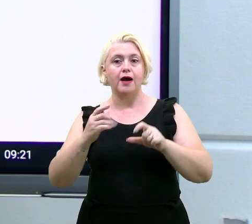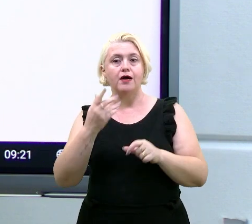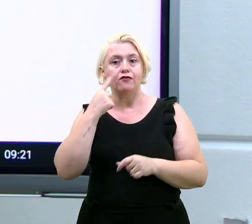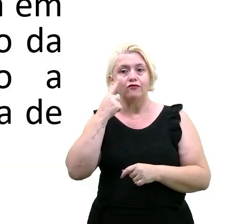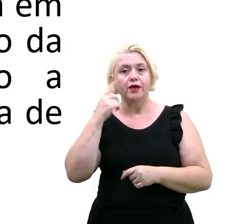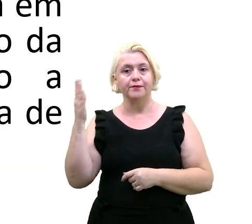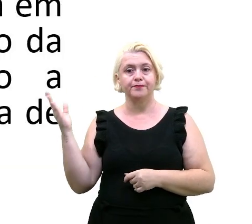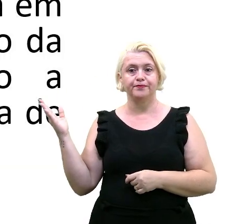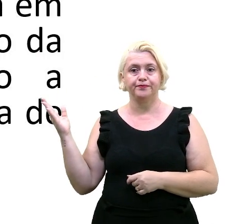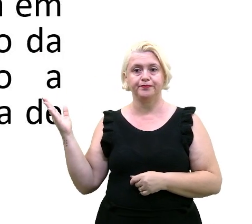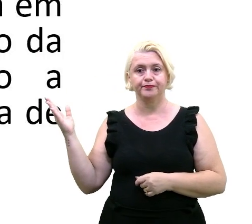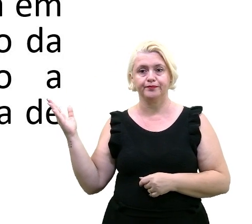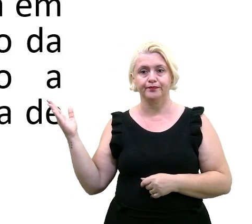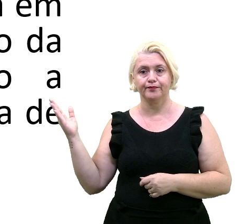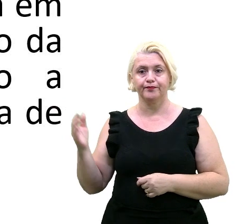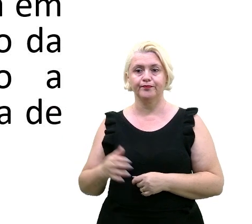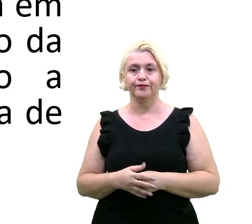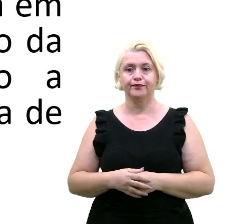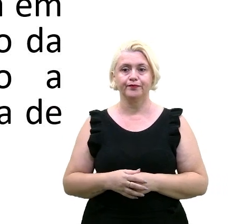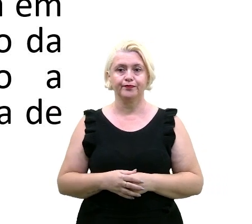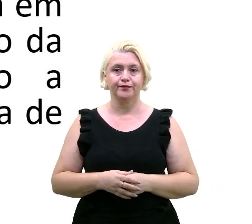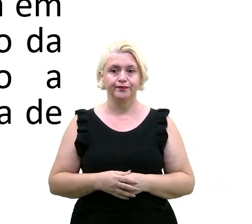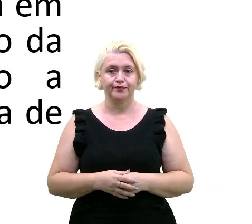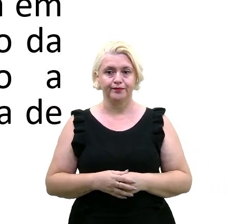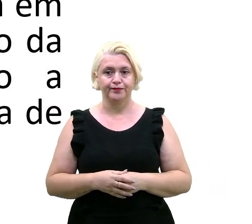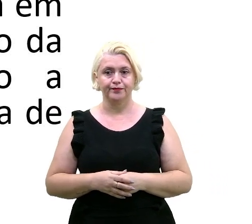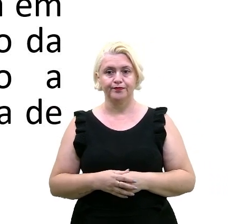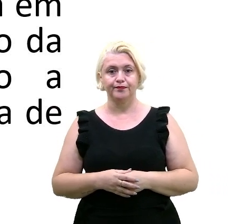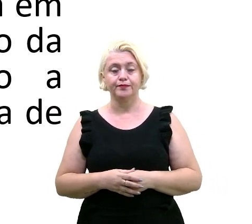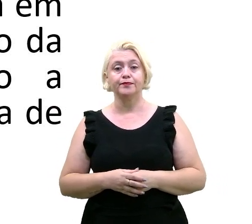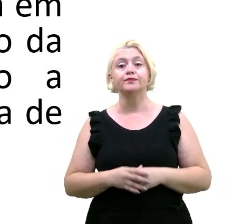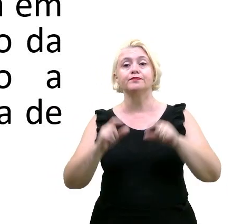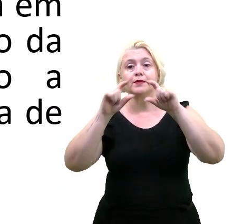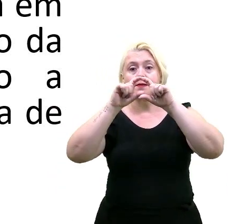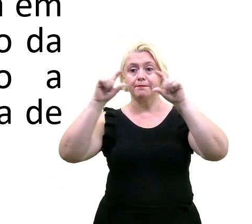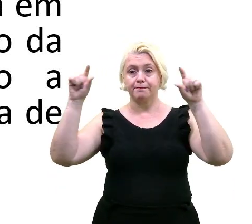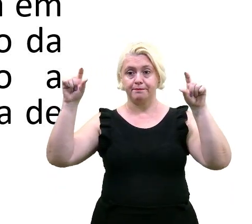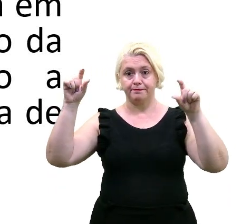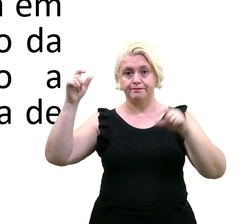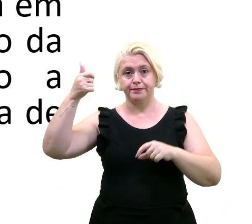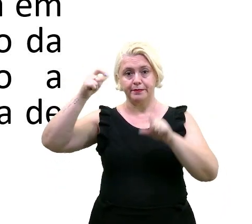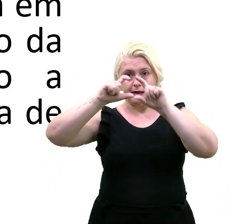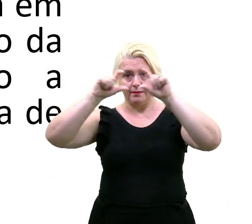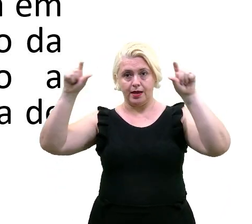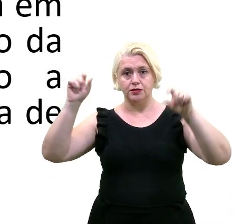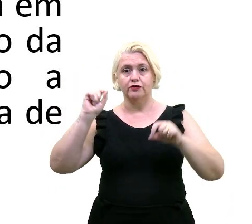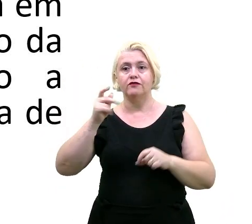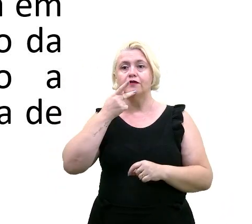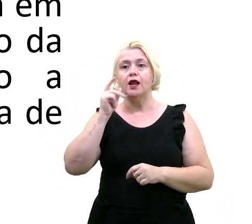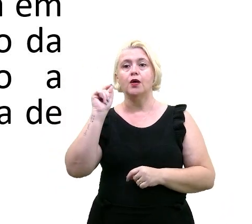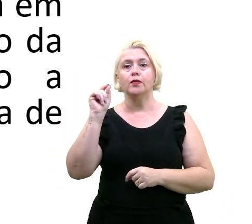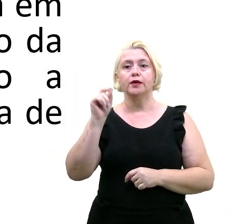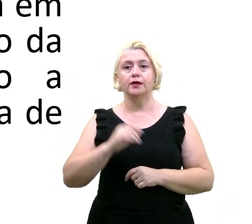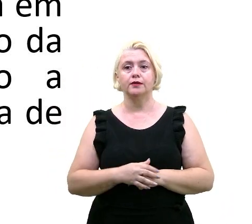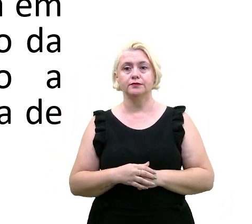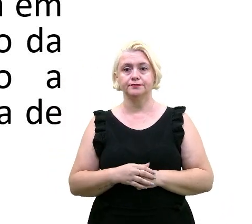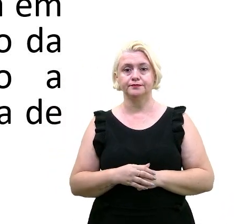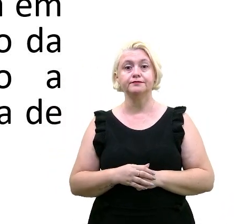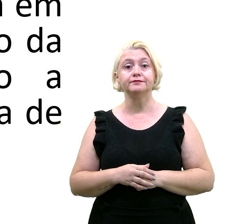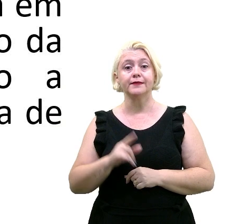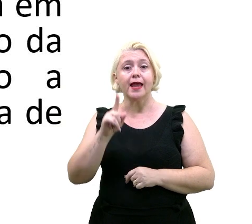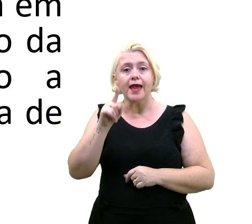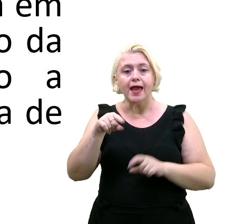comigo aqui na tela nós temos aquelas partes a primeira parte aí é o quê o a